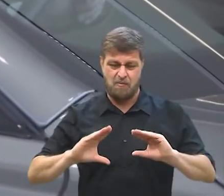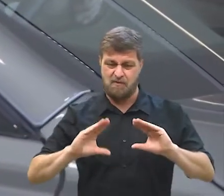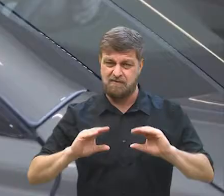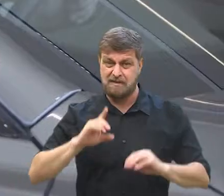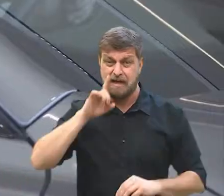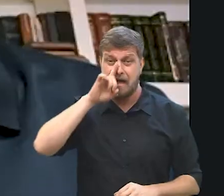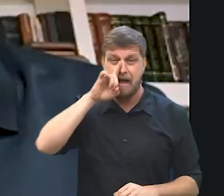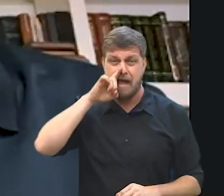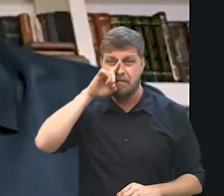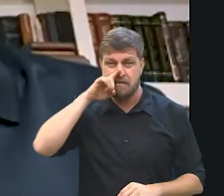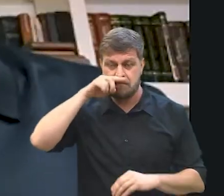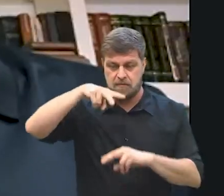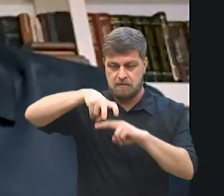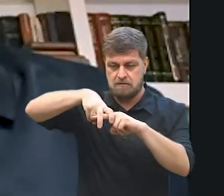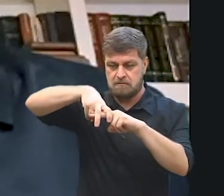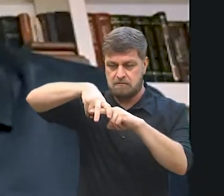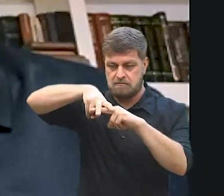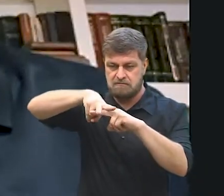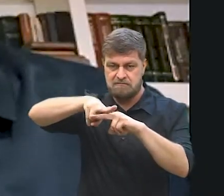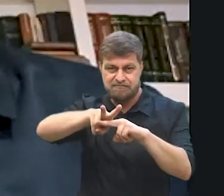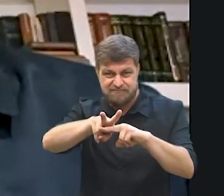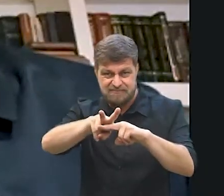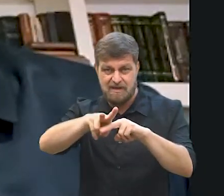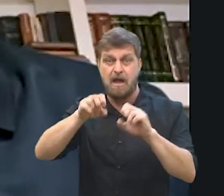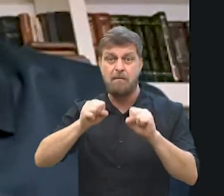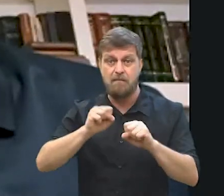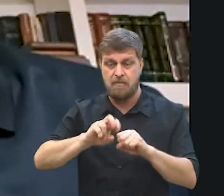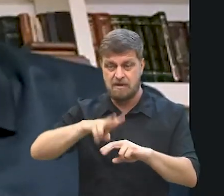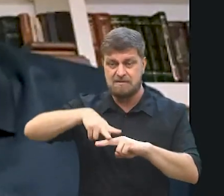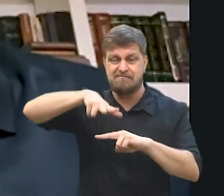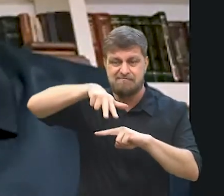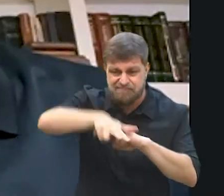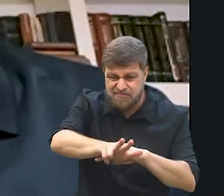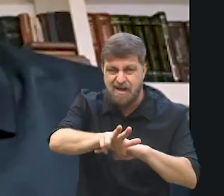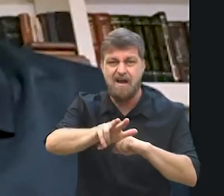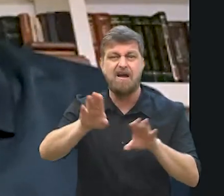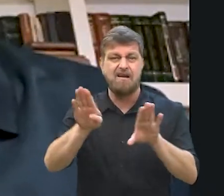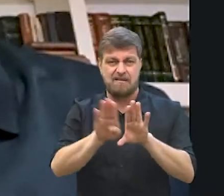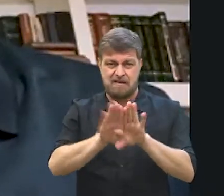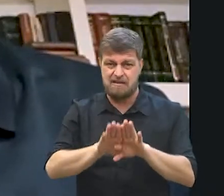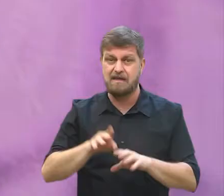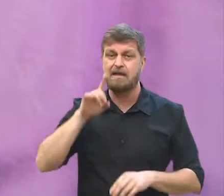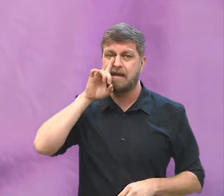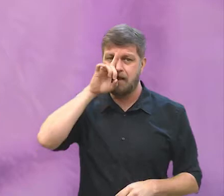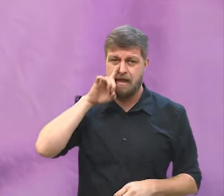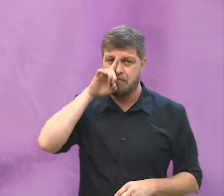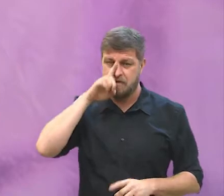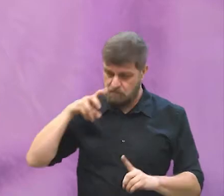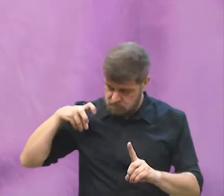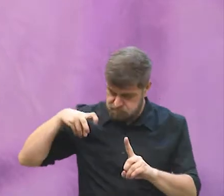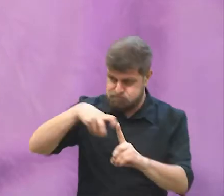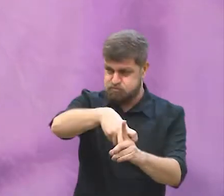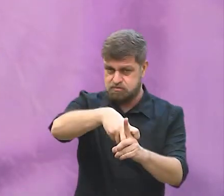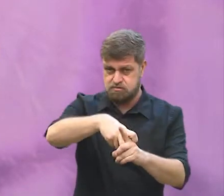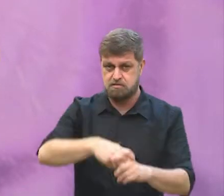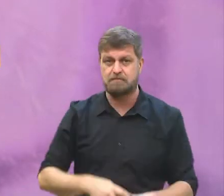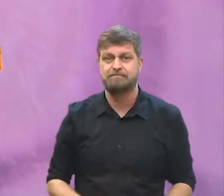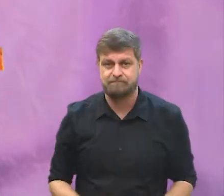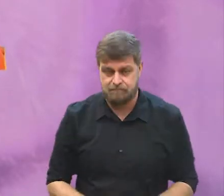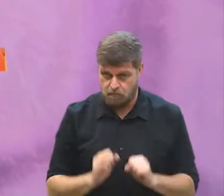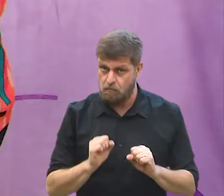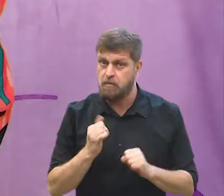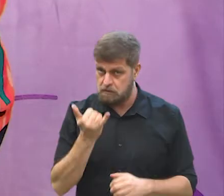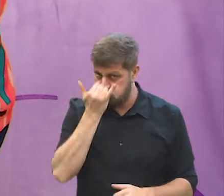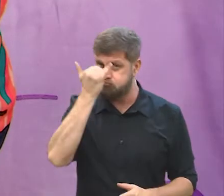perigoso, porque elas escorregam e a pessoa escorrega e cai do banco. Ela escorrega do banco e ocasiona acidentes. Pode ocasionar um acidente,